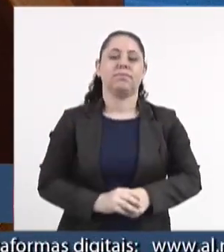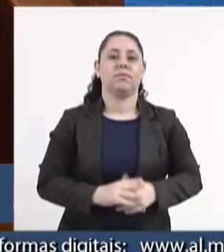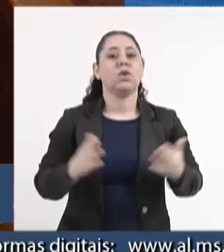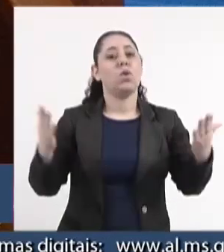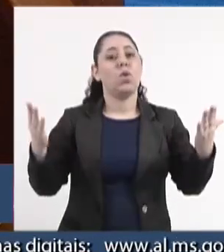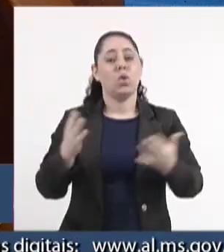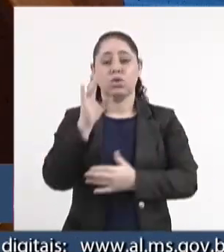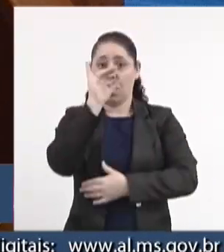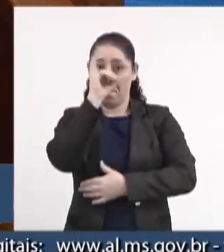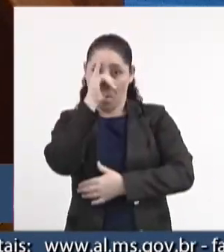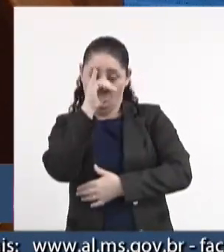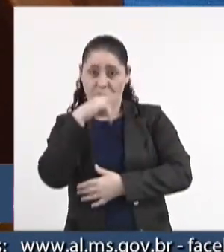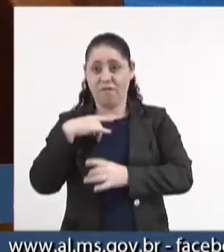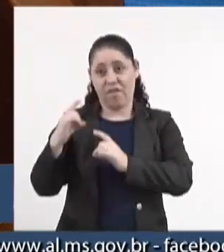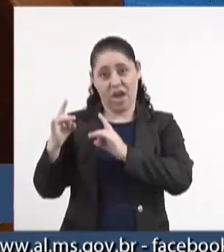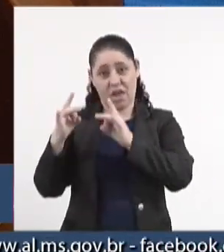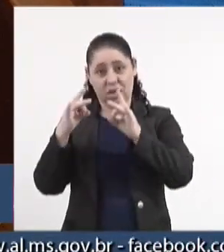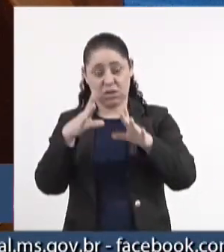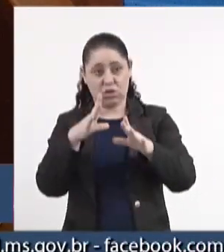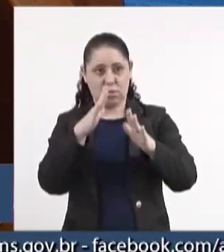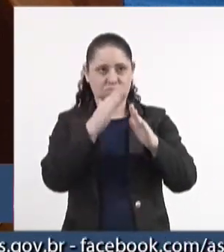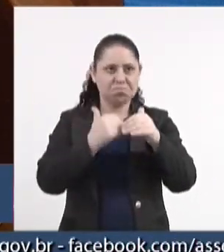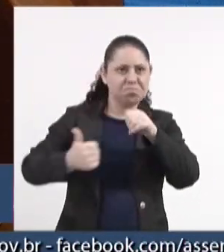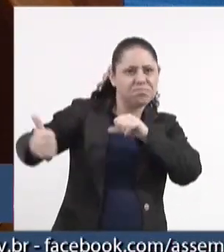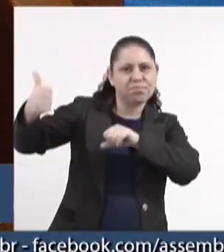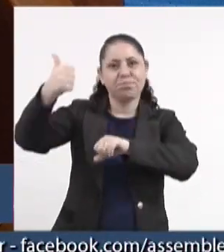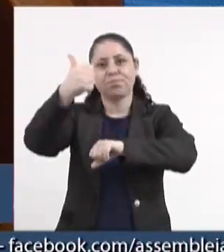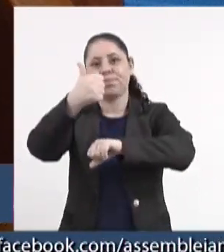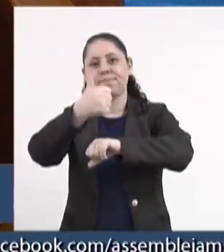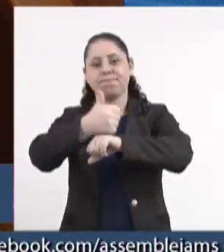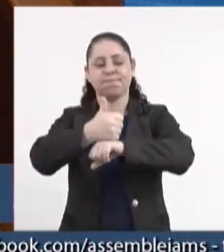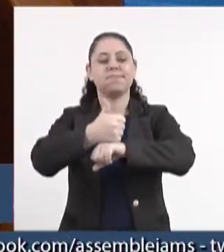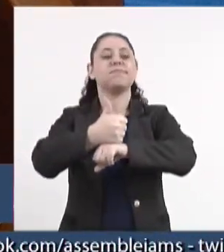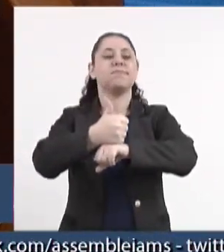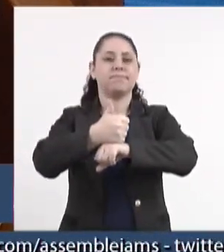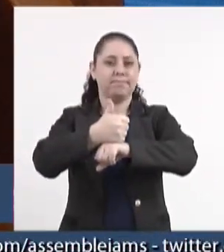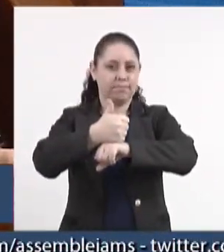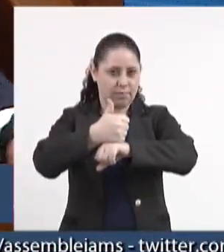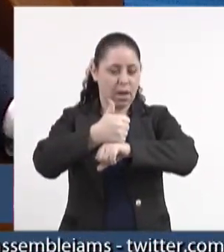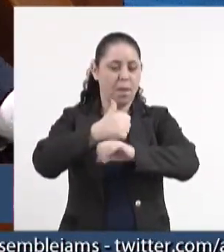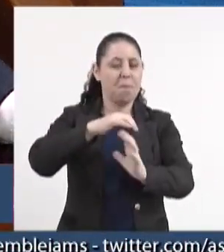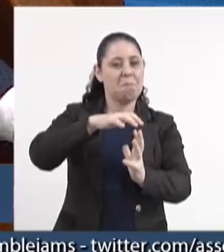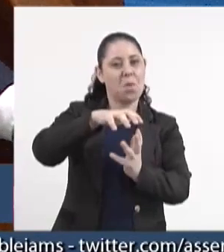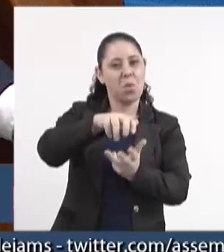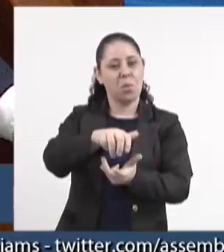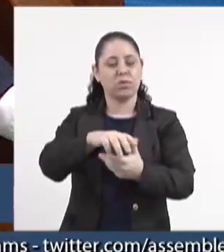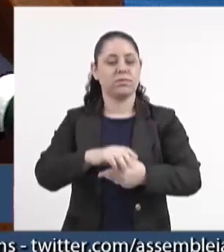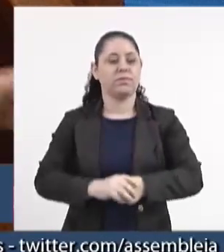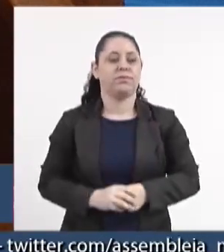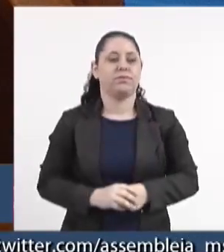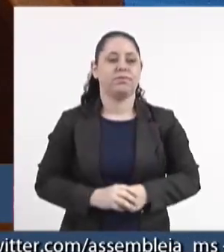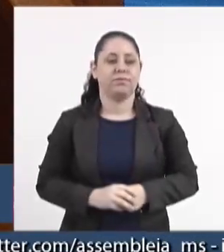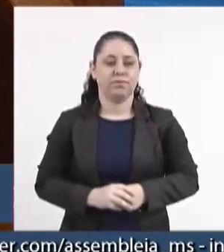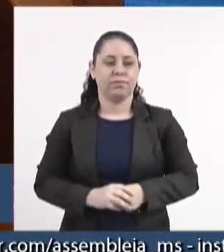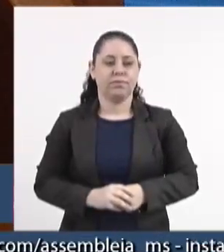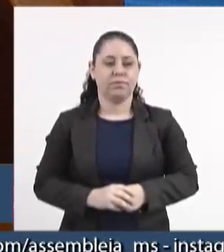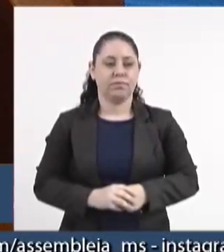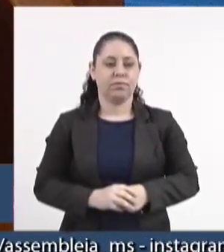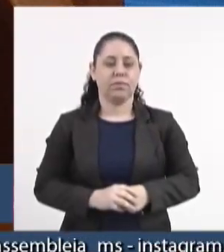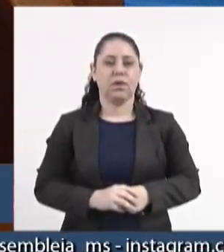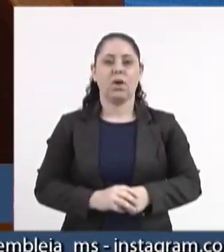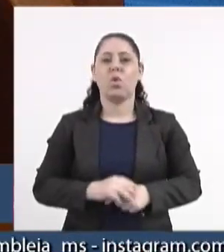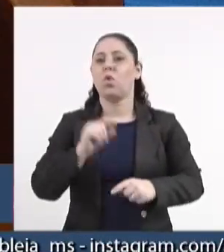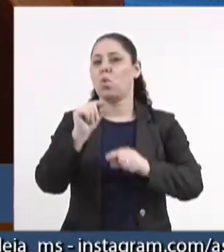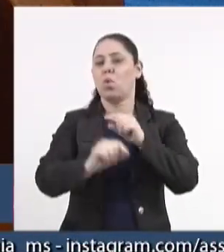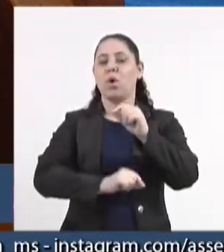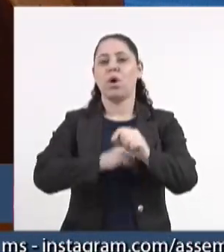a suinocultura está num patamar de primeiro mundo. A avicultura,